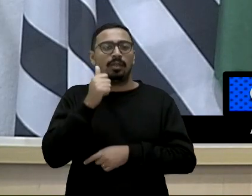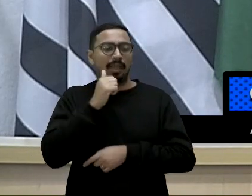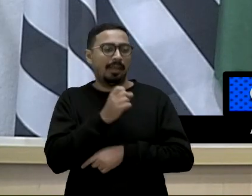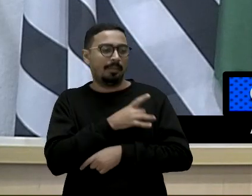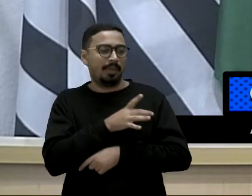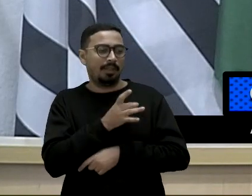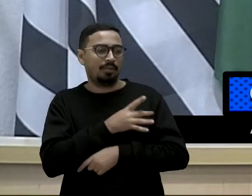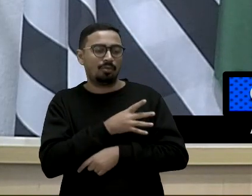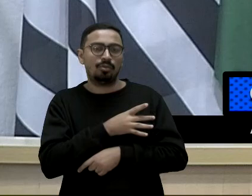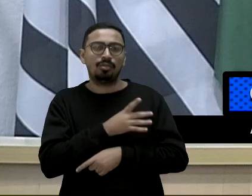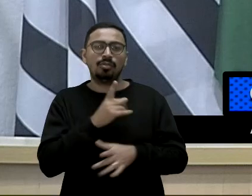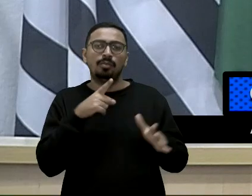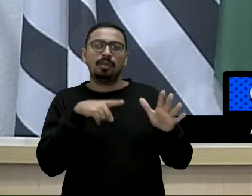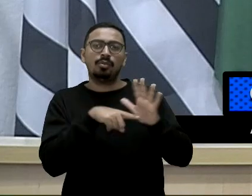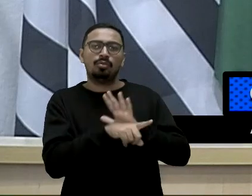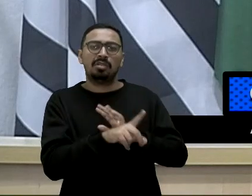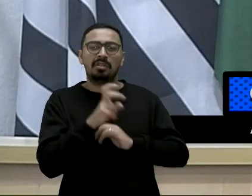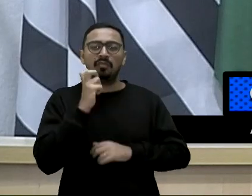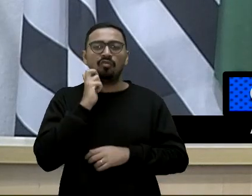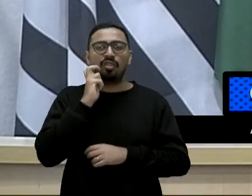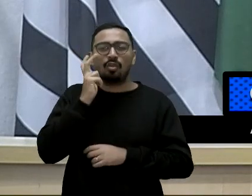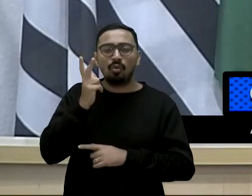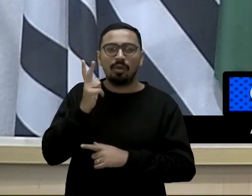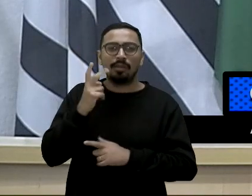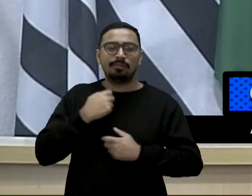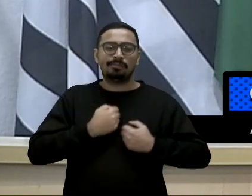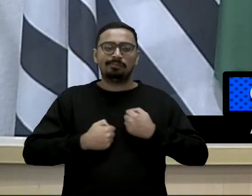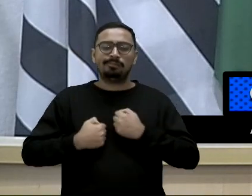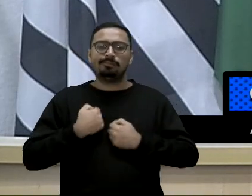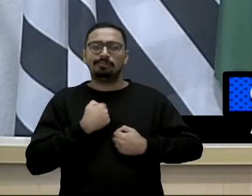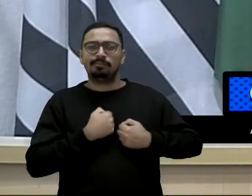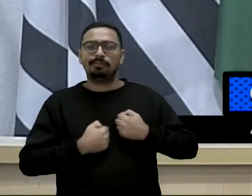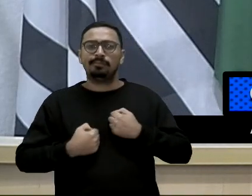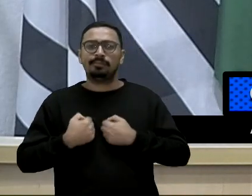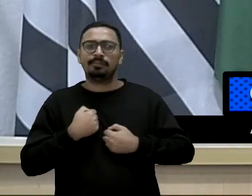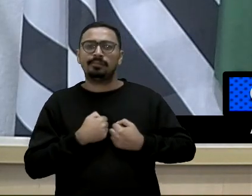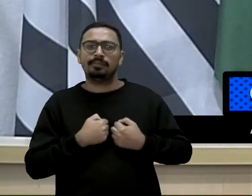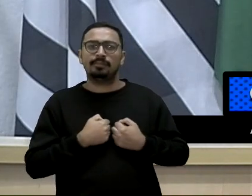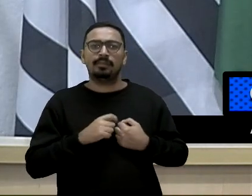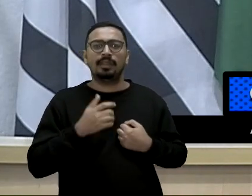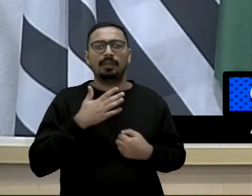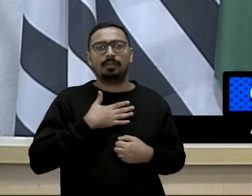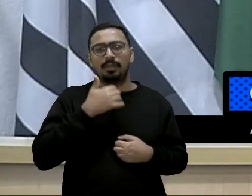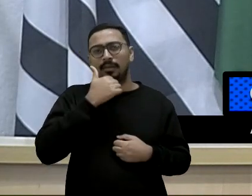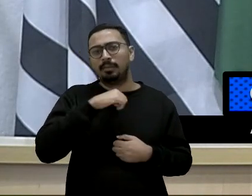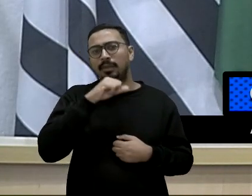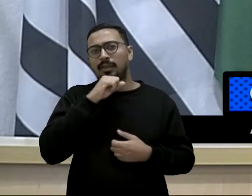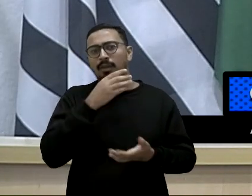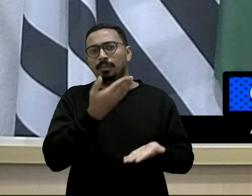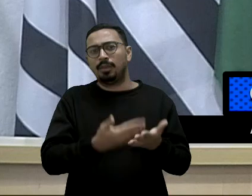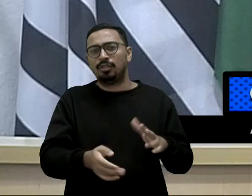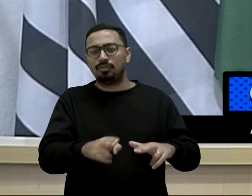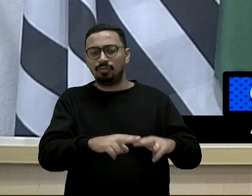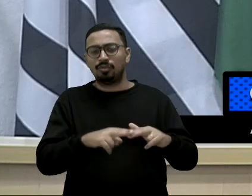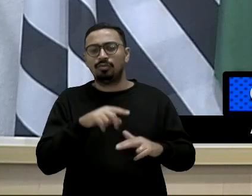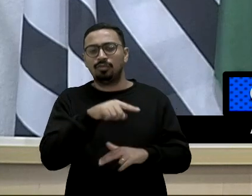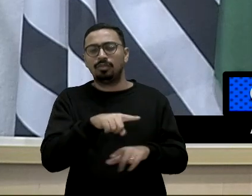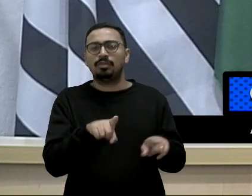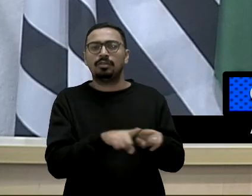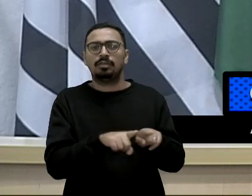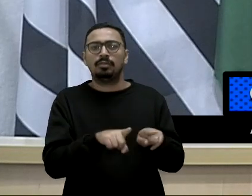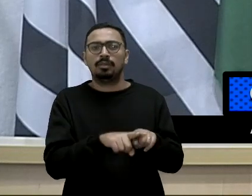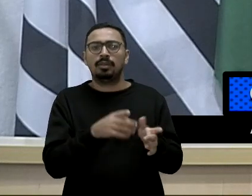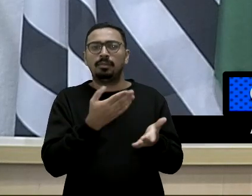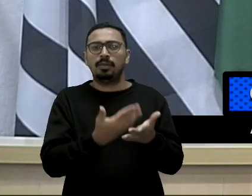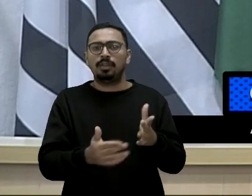para o médico, tem vergonha, tem receio, não sei o que que tem. Minha mãe foi uma delas. Eu perdi minha mãe por causa disso. Eu perdi por